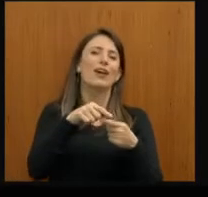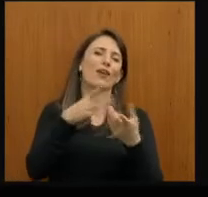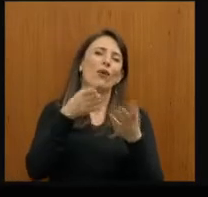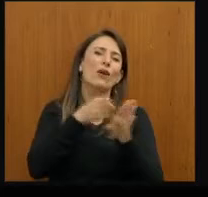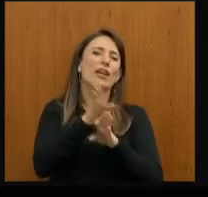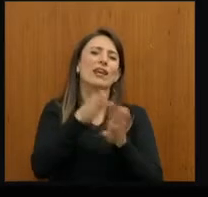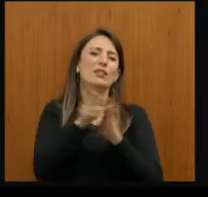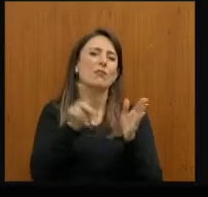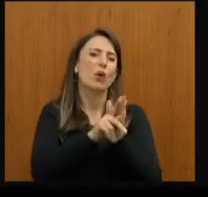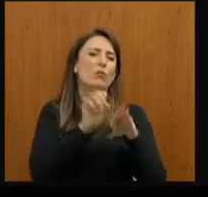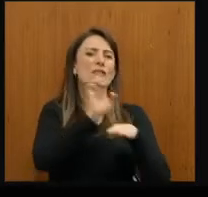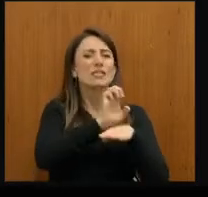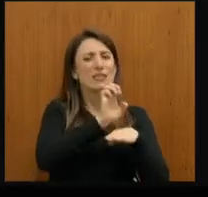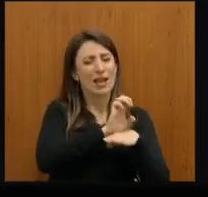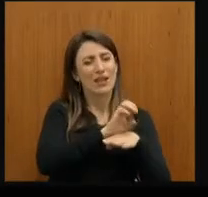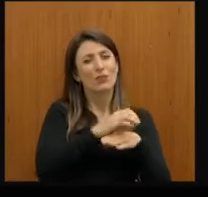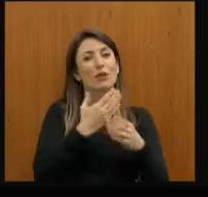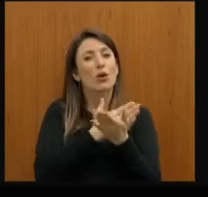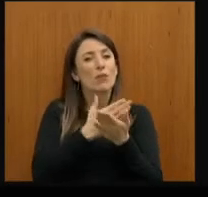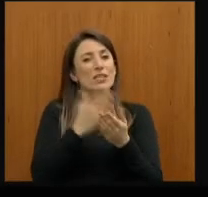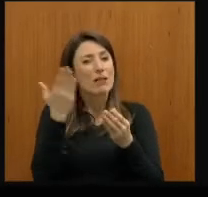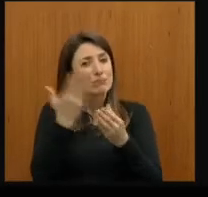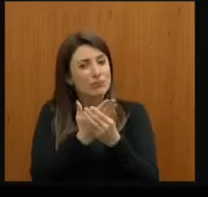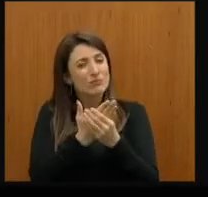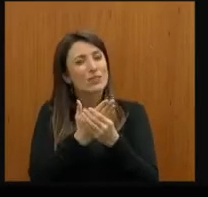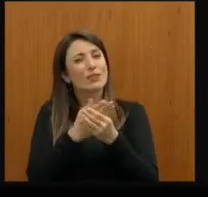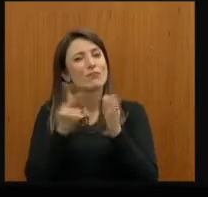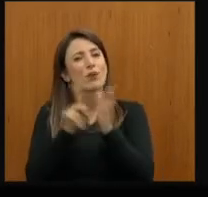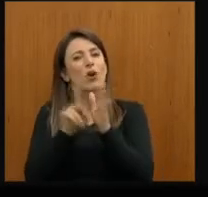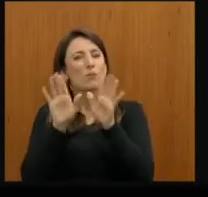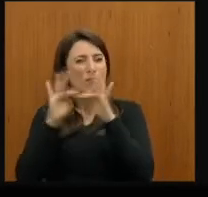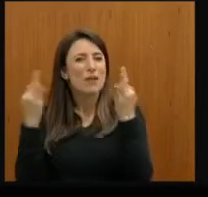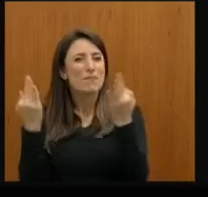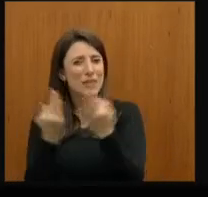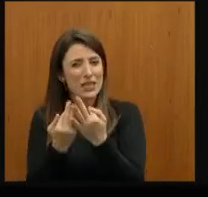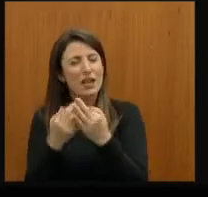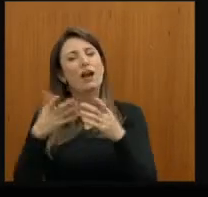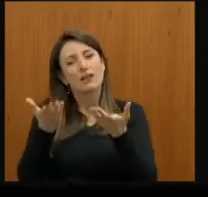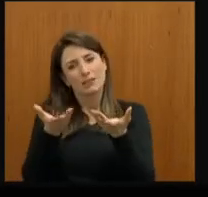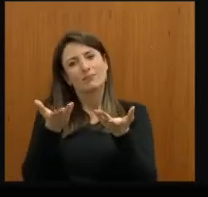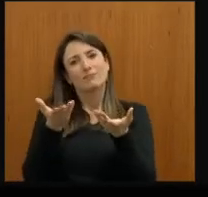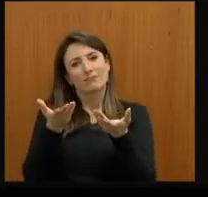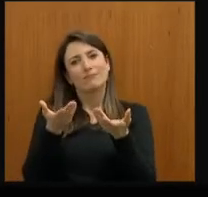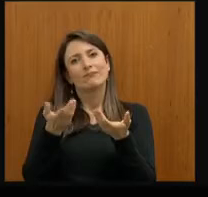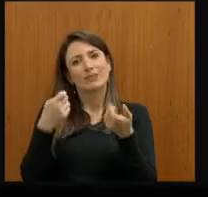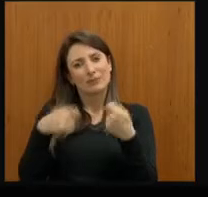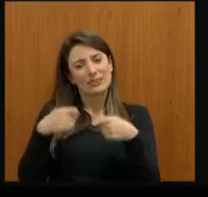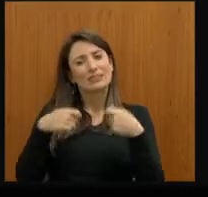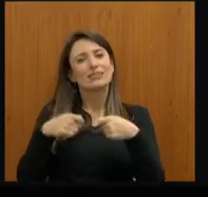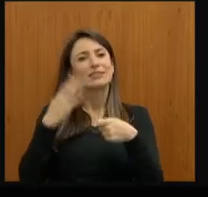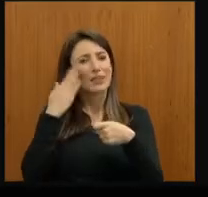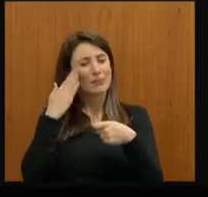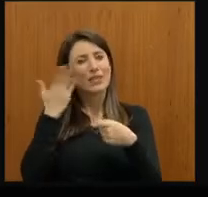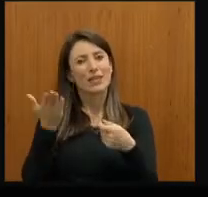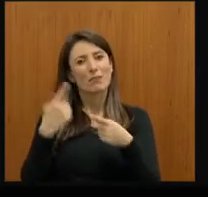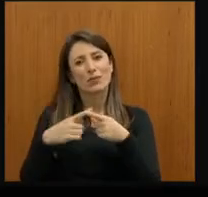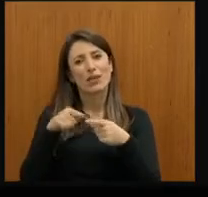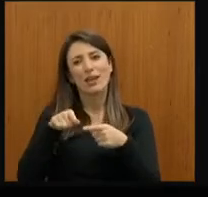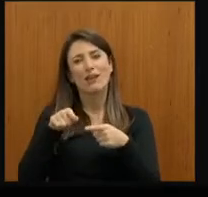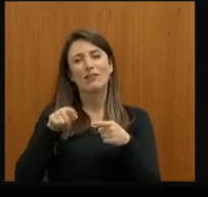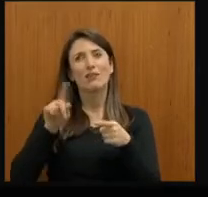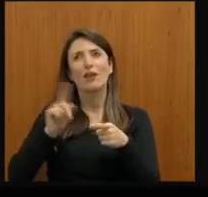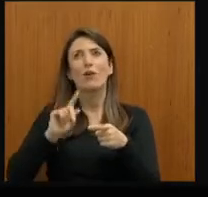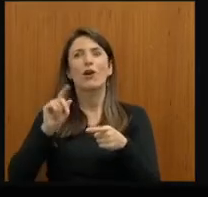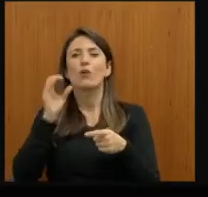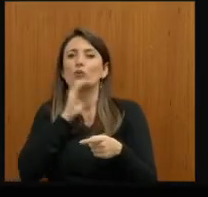estados para ingressar com ação de família e sim porque já não já não tem uma situação já de de urgência